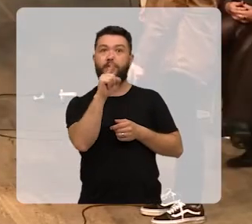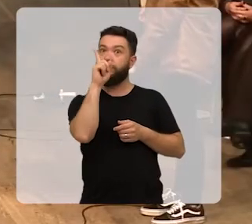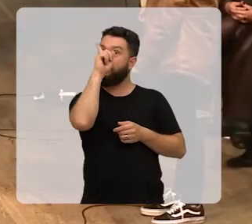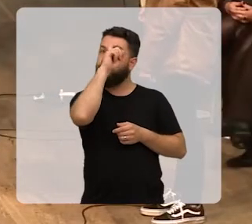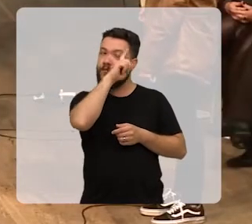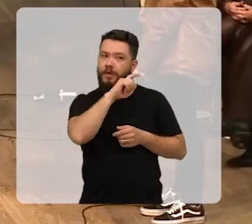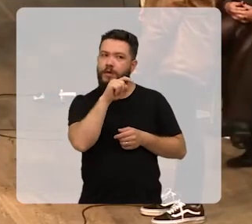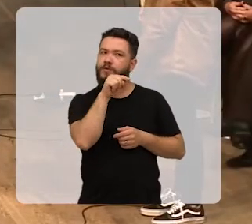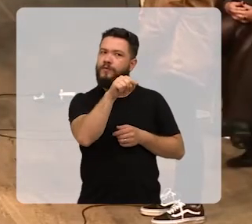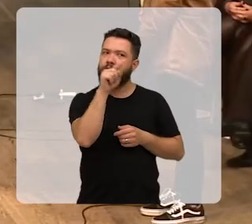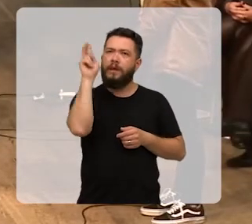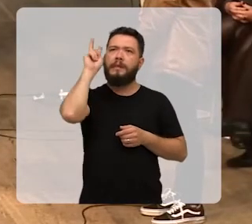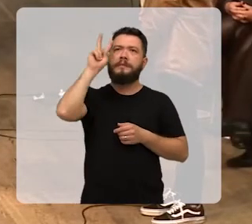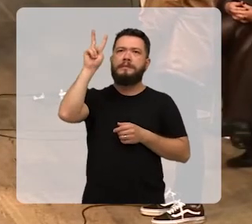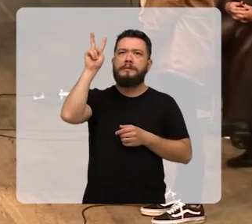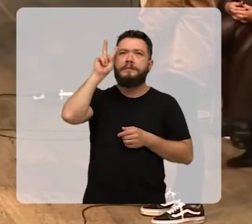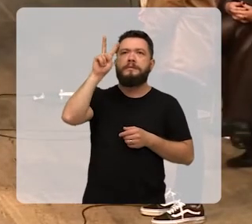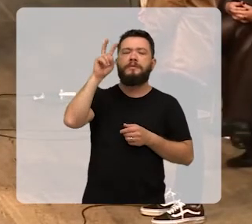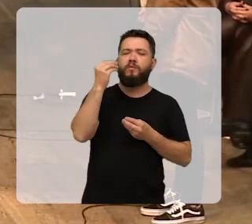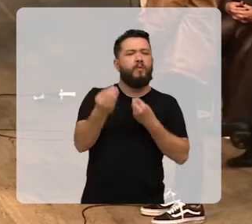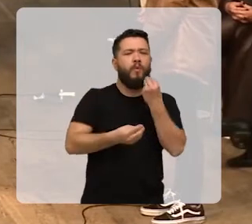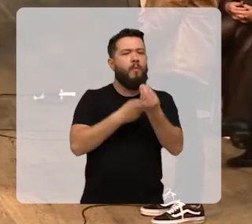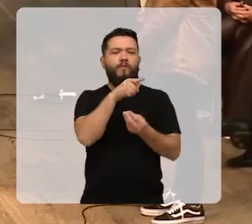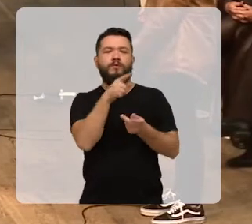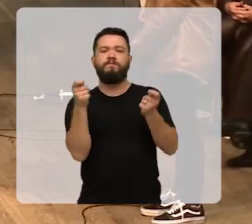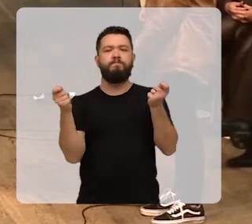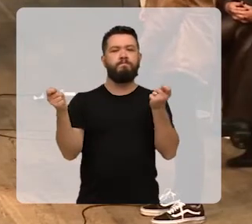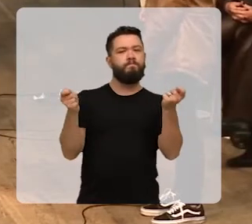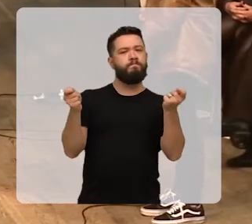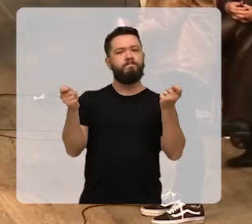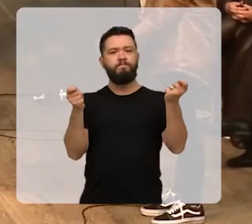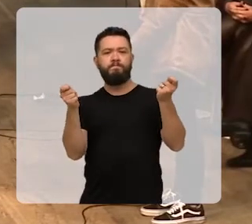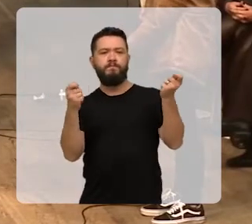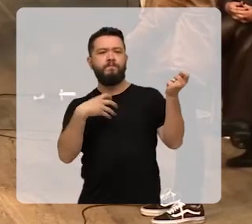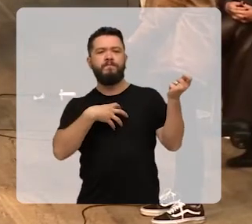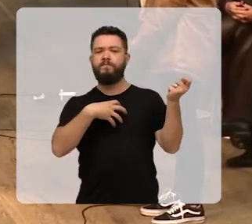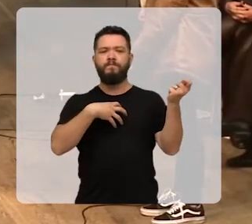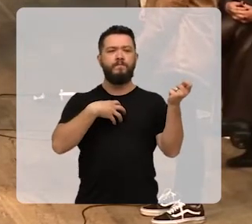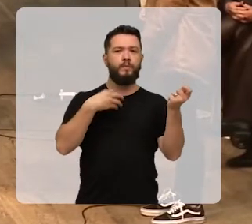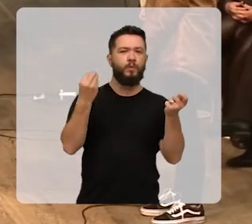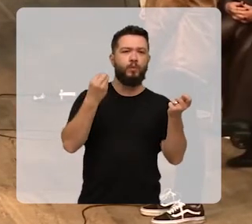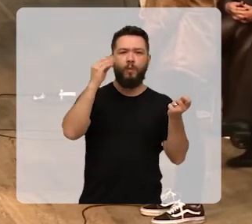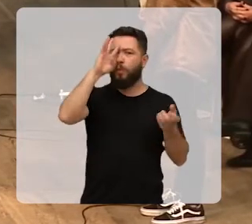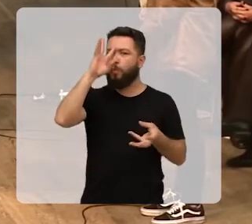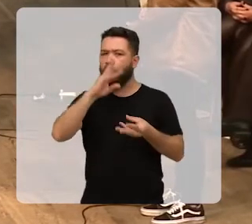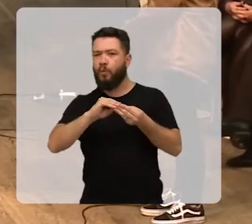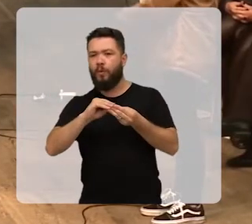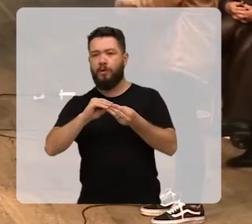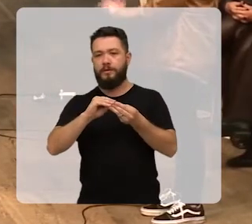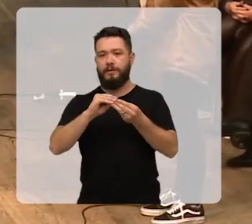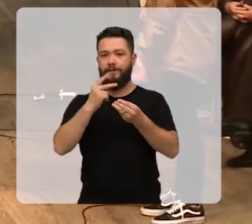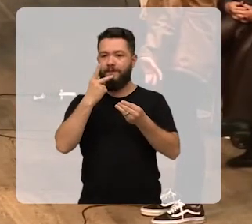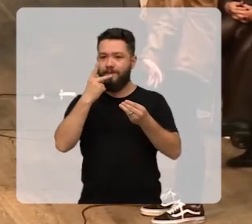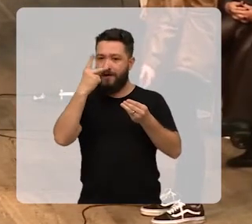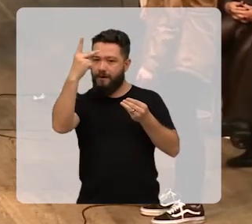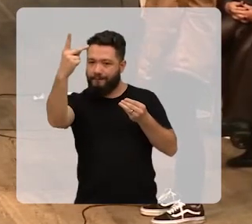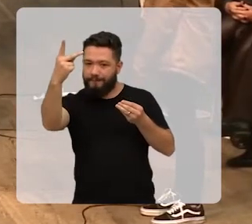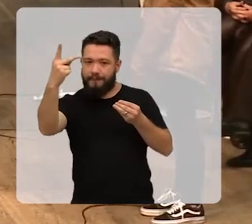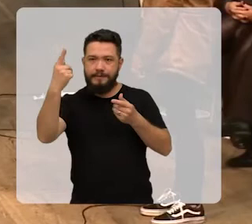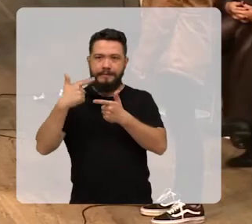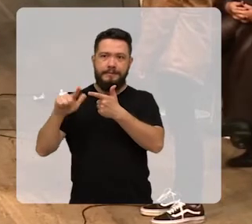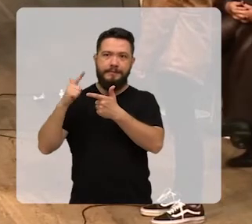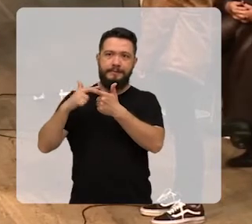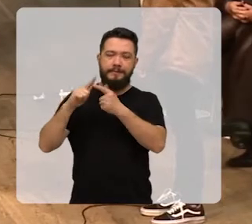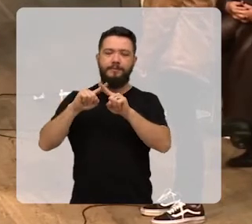difícil para a senhora então eu queria saber como que a senhora leva isso como que a senhora entende essa questão de estar falando ao longo de todos esses